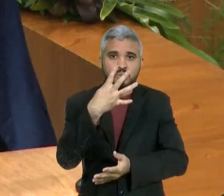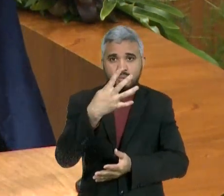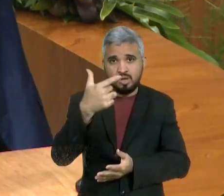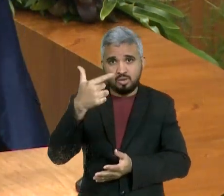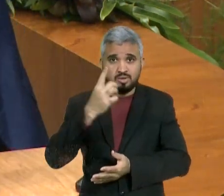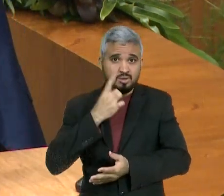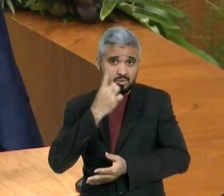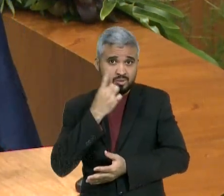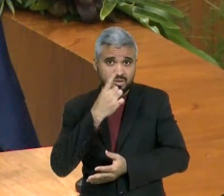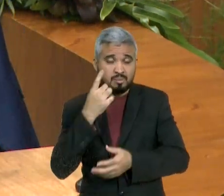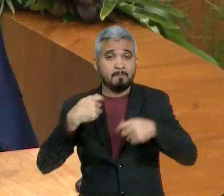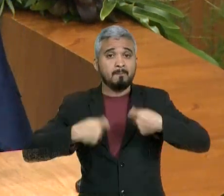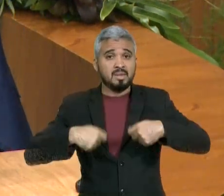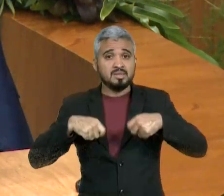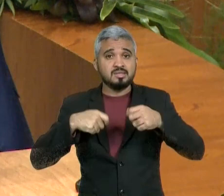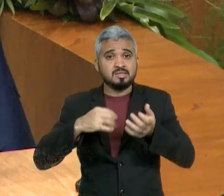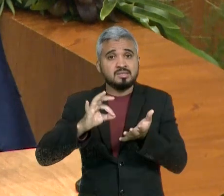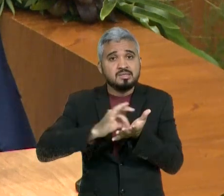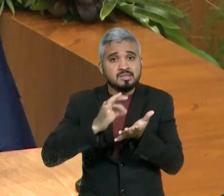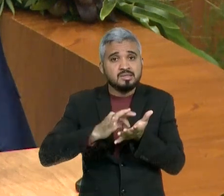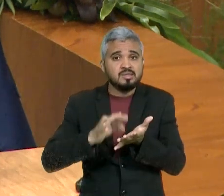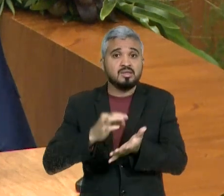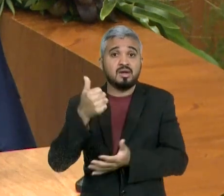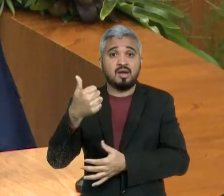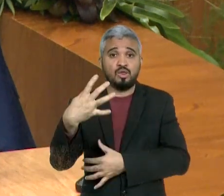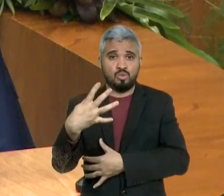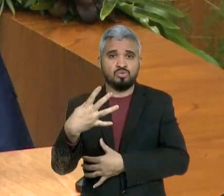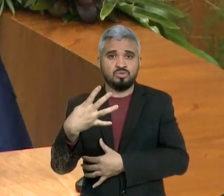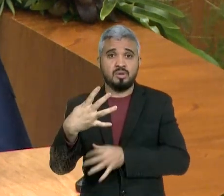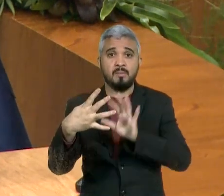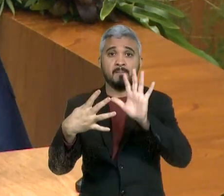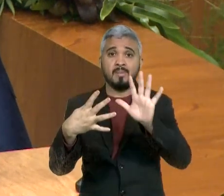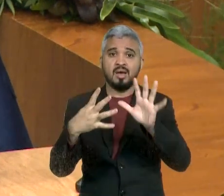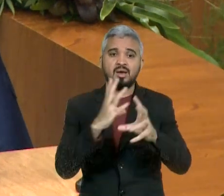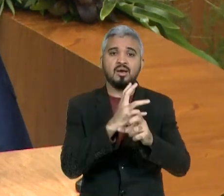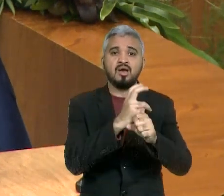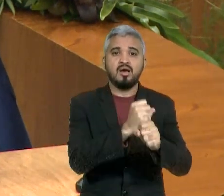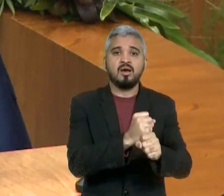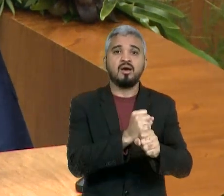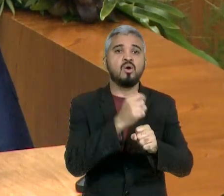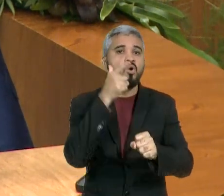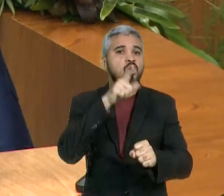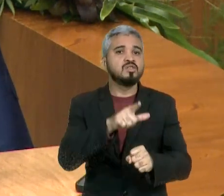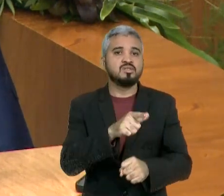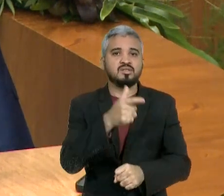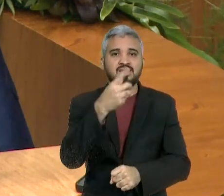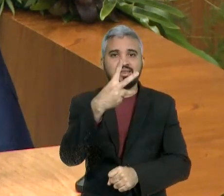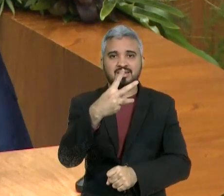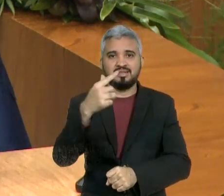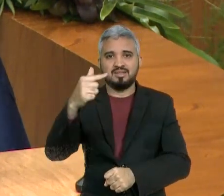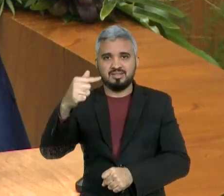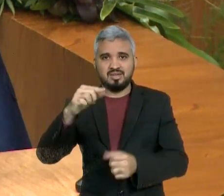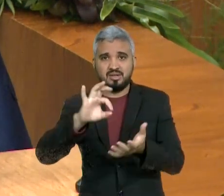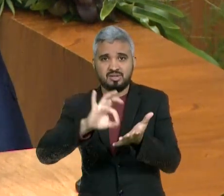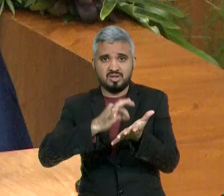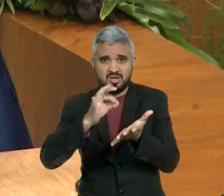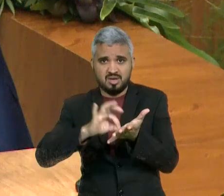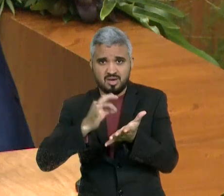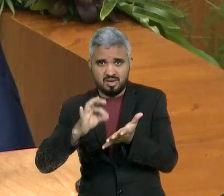Conseguimos não só 14, conseguimos 37 assinaturas. 37